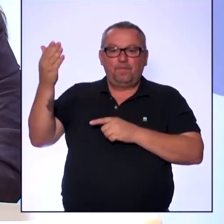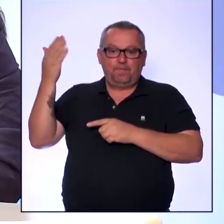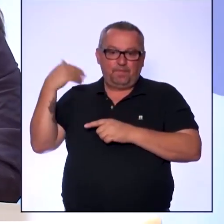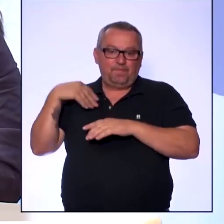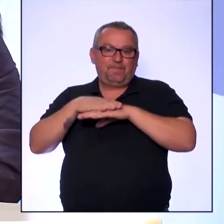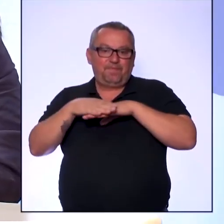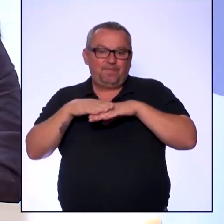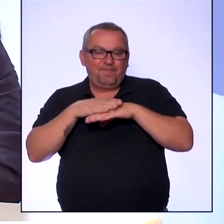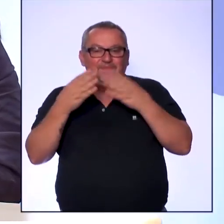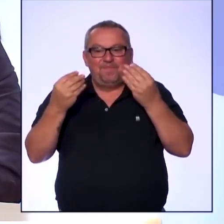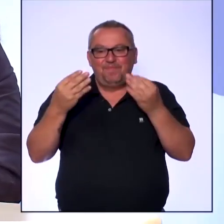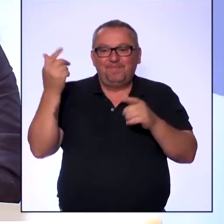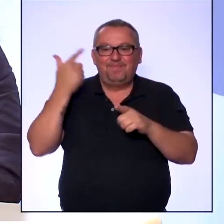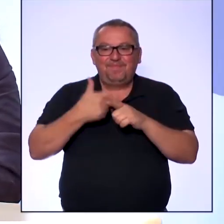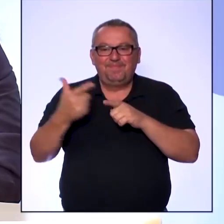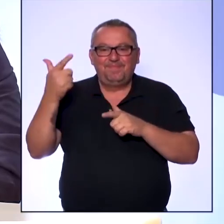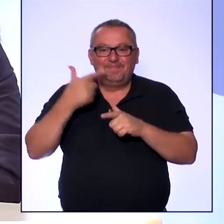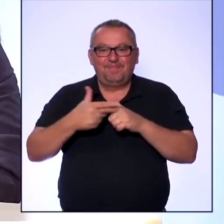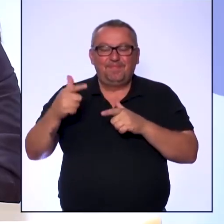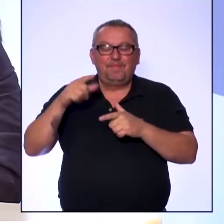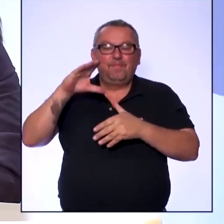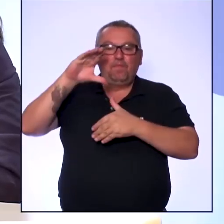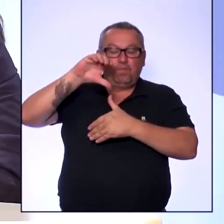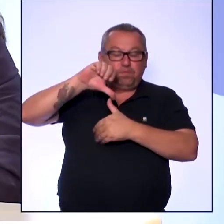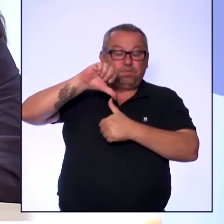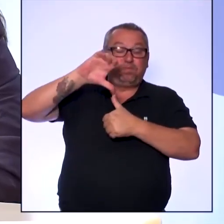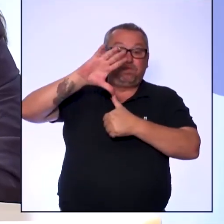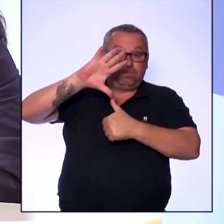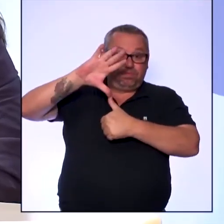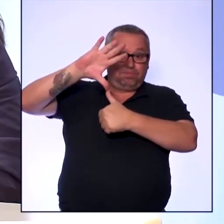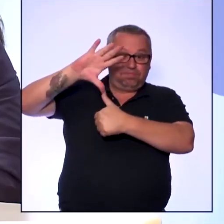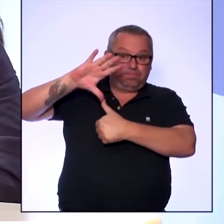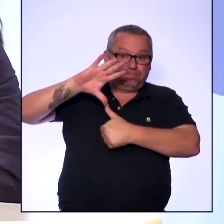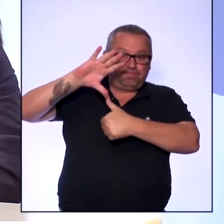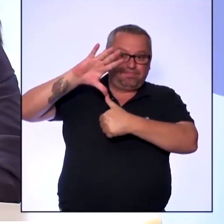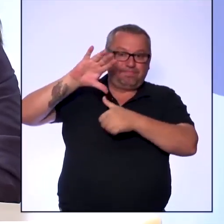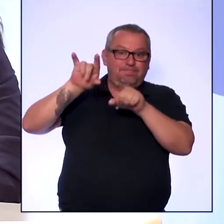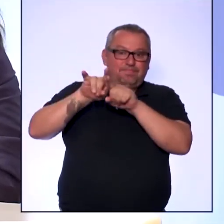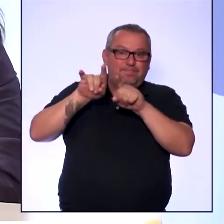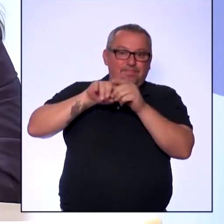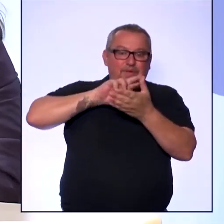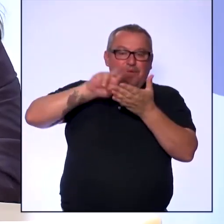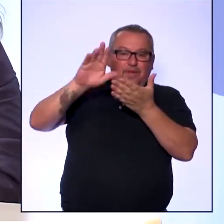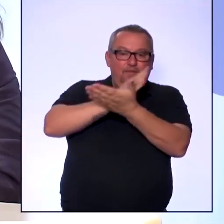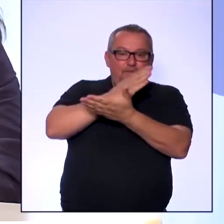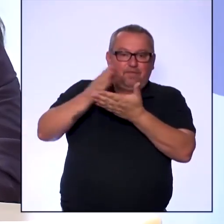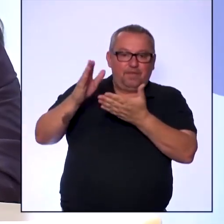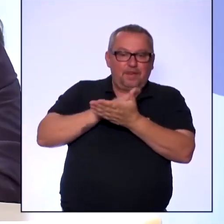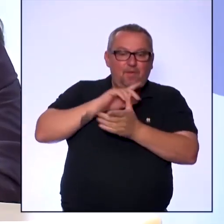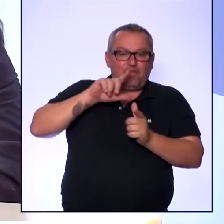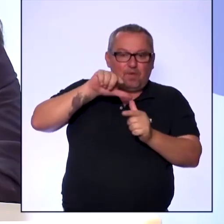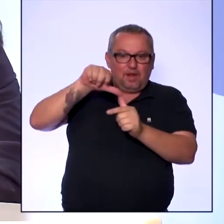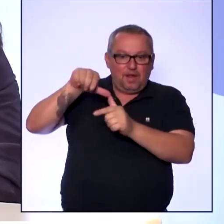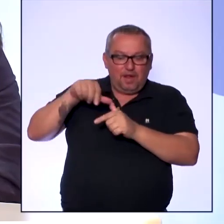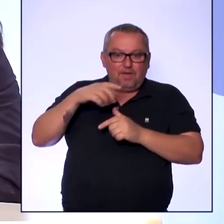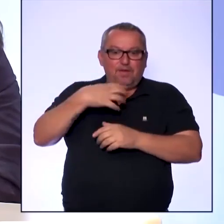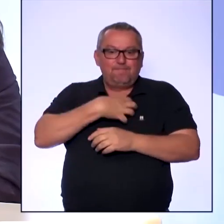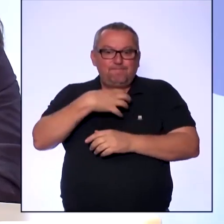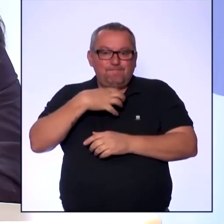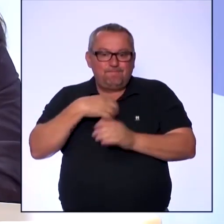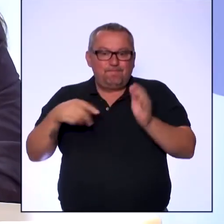conversou bastante sobre o continente americano, né? A gente trabalhou bastante com a questão da divisão geográfica também e as